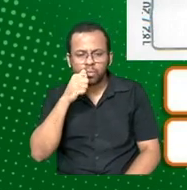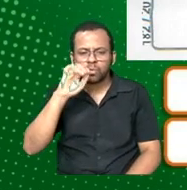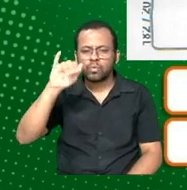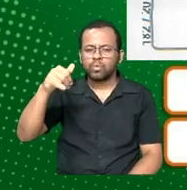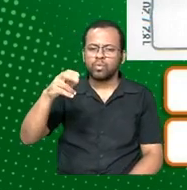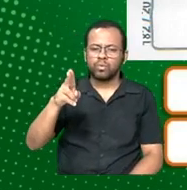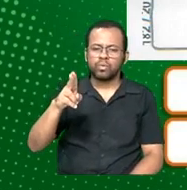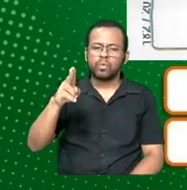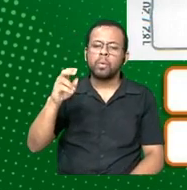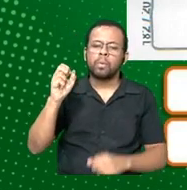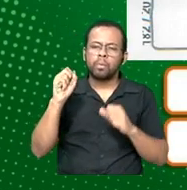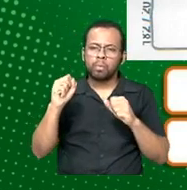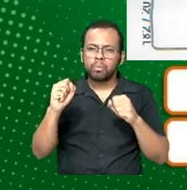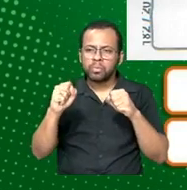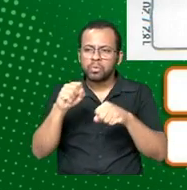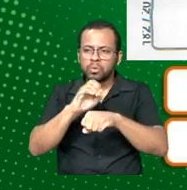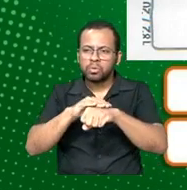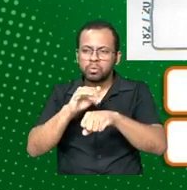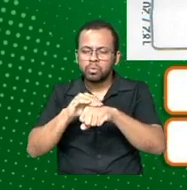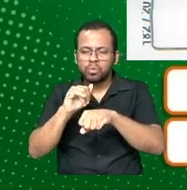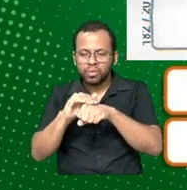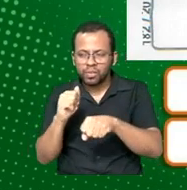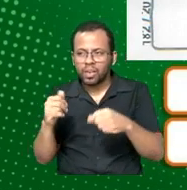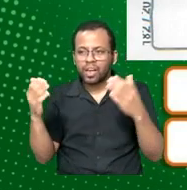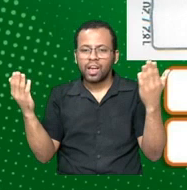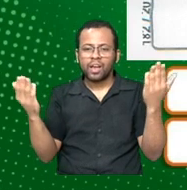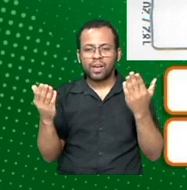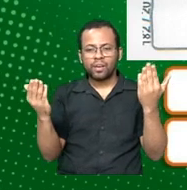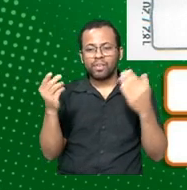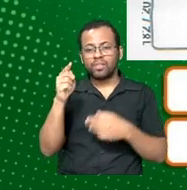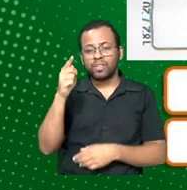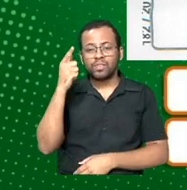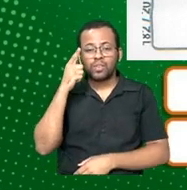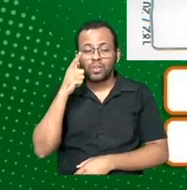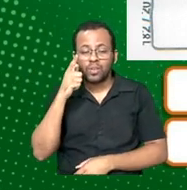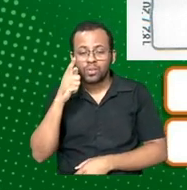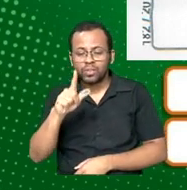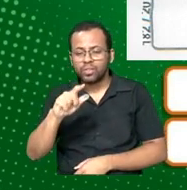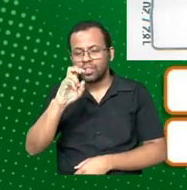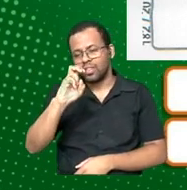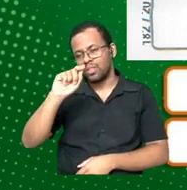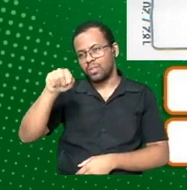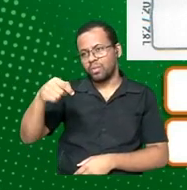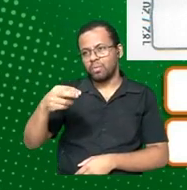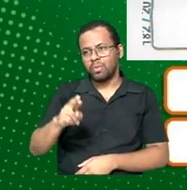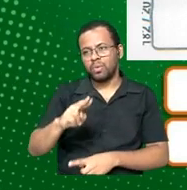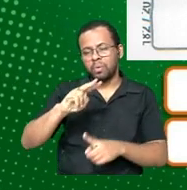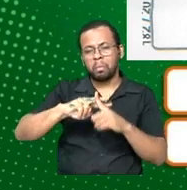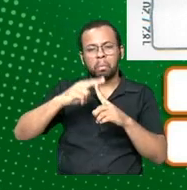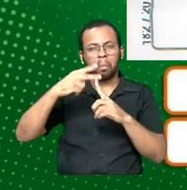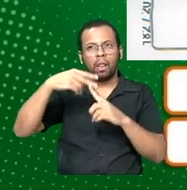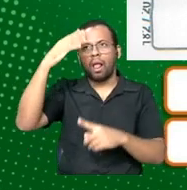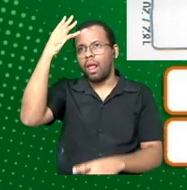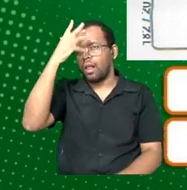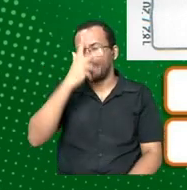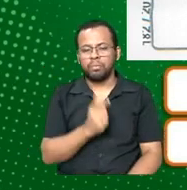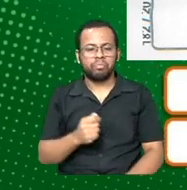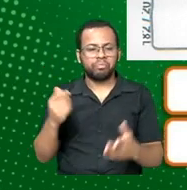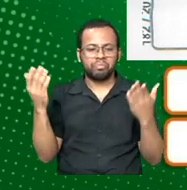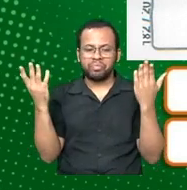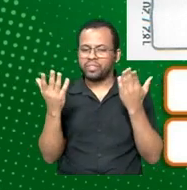Joe você já pode ser chamada assim carinhosamente porque agora você ficou r$ 5.000 mais bela